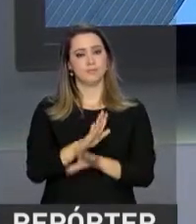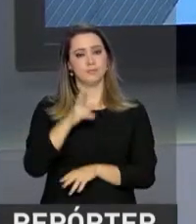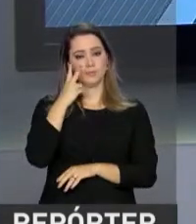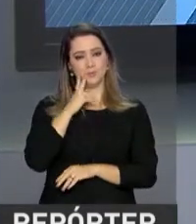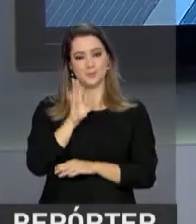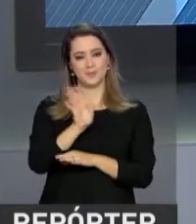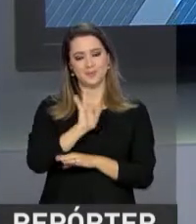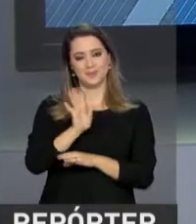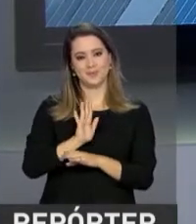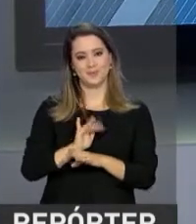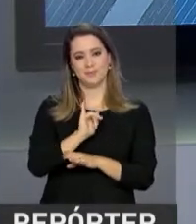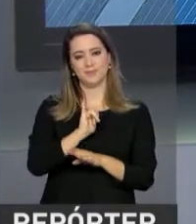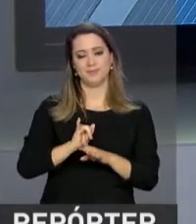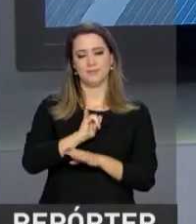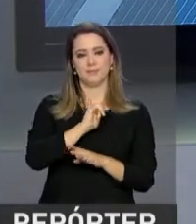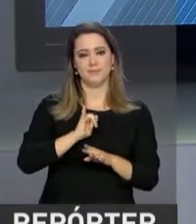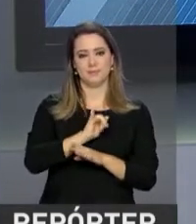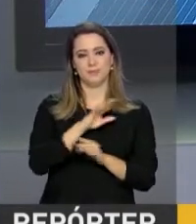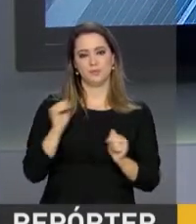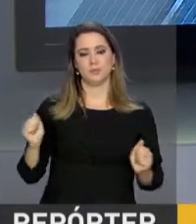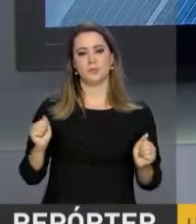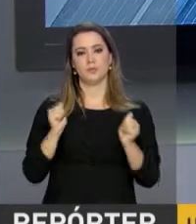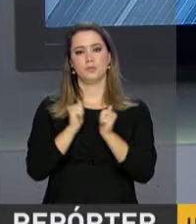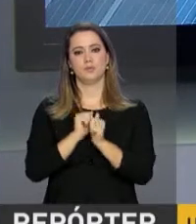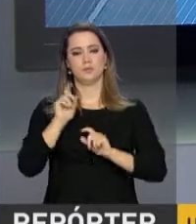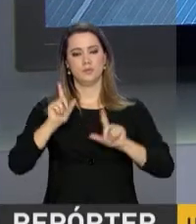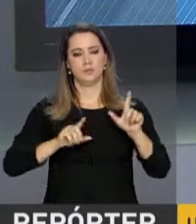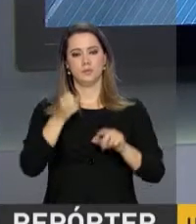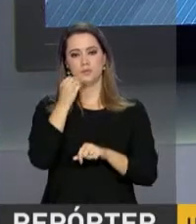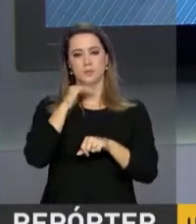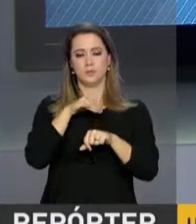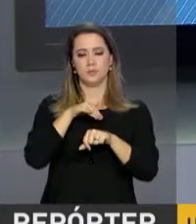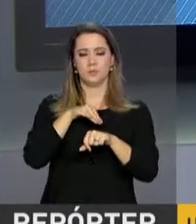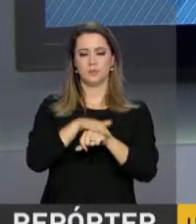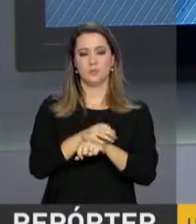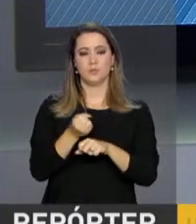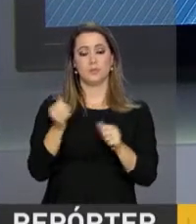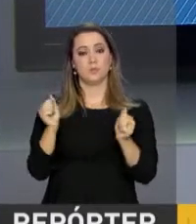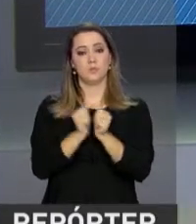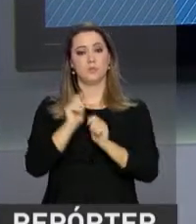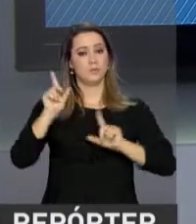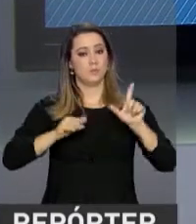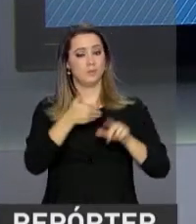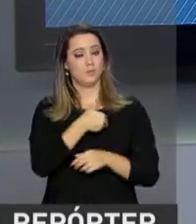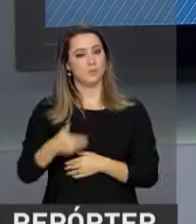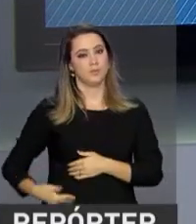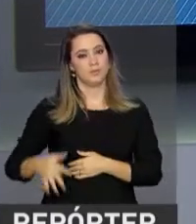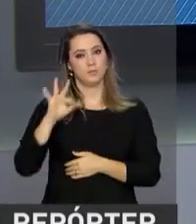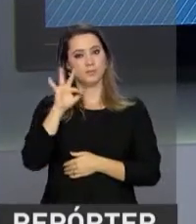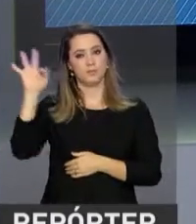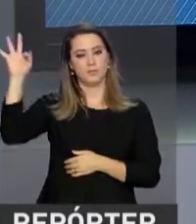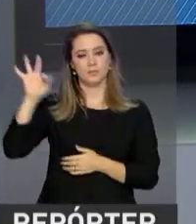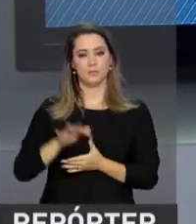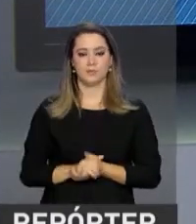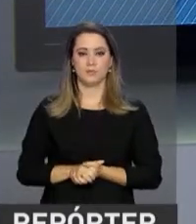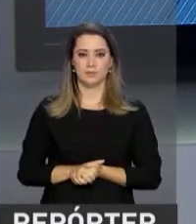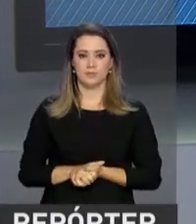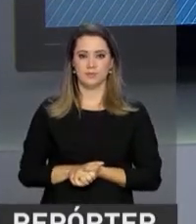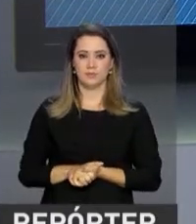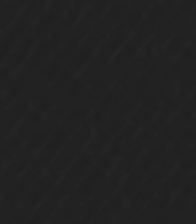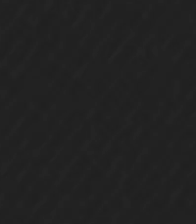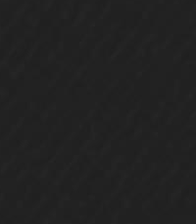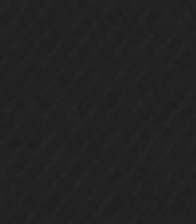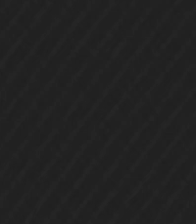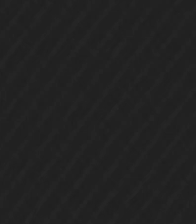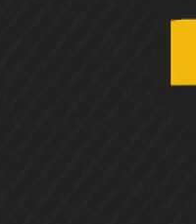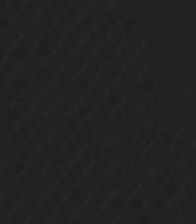você pode rever as reportagens no youtube uma boa noite pra você continue com a gente aqui na nbr a tv do governo federal